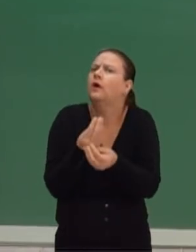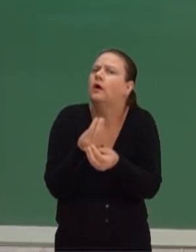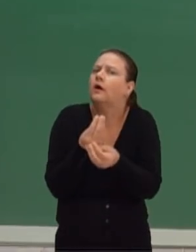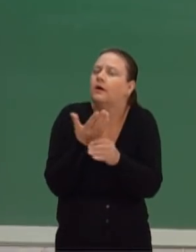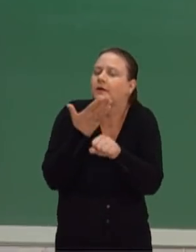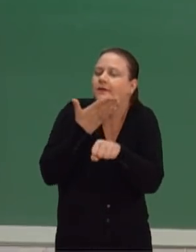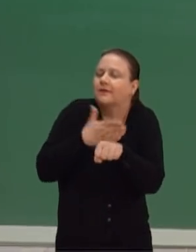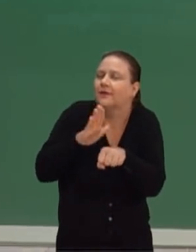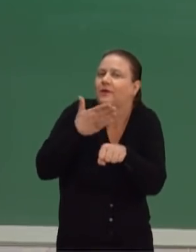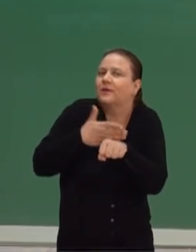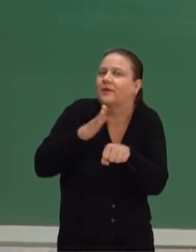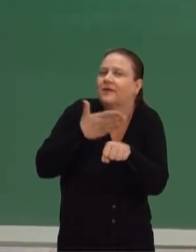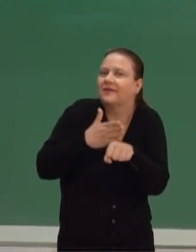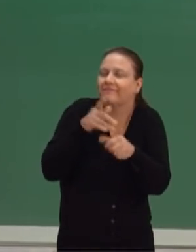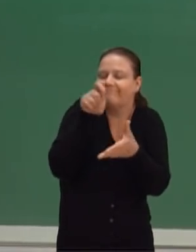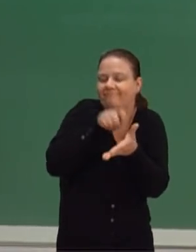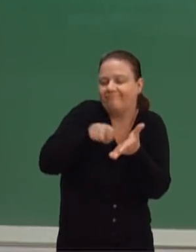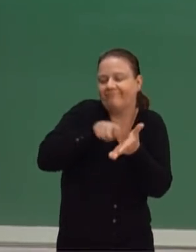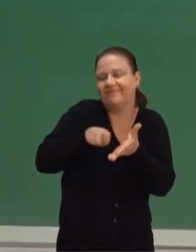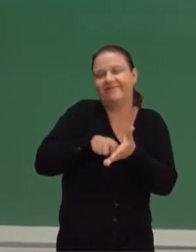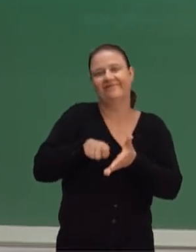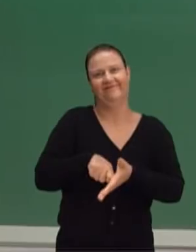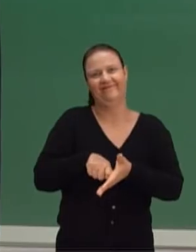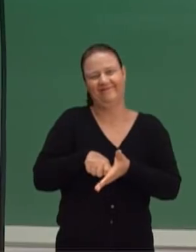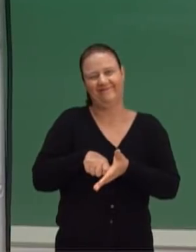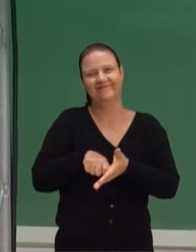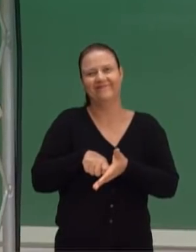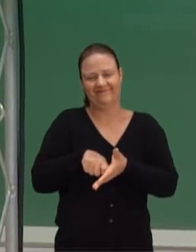Praticando a escrita.